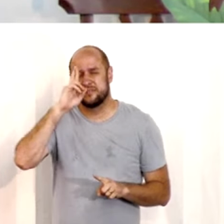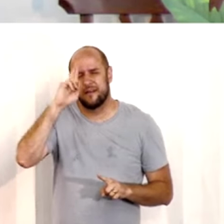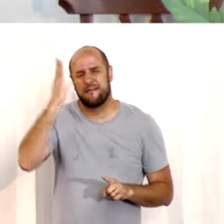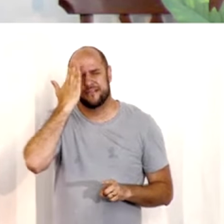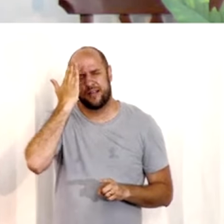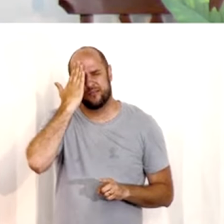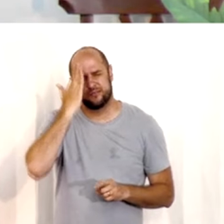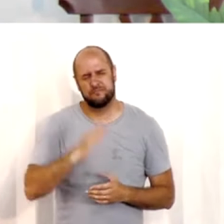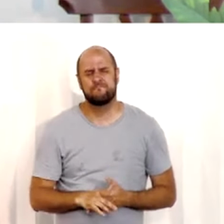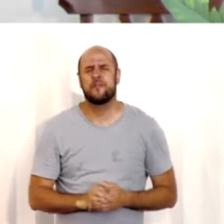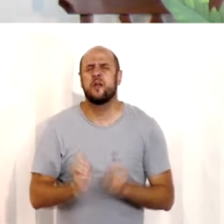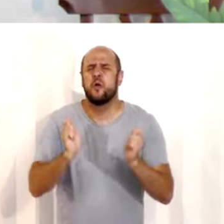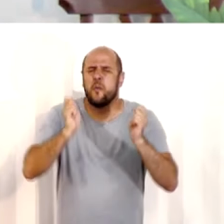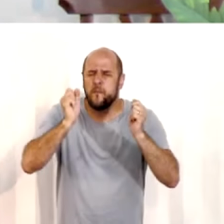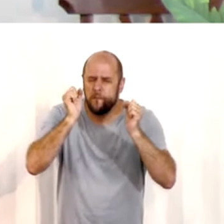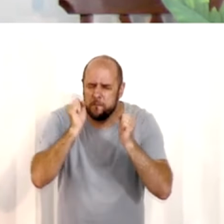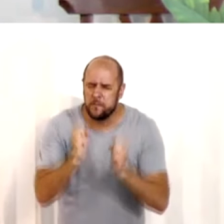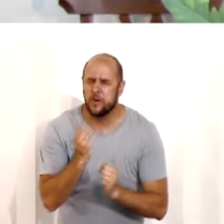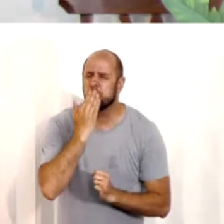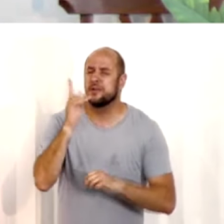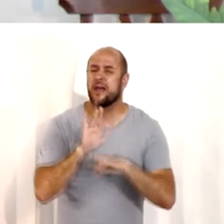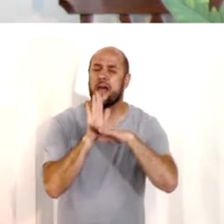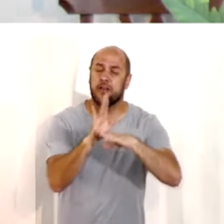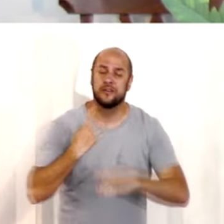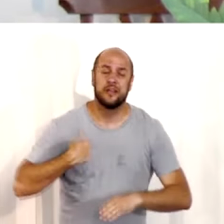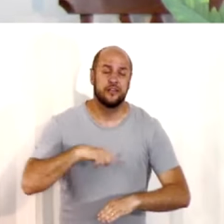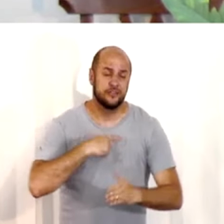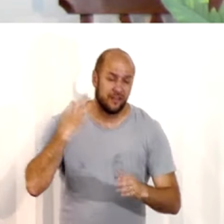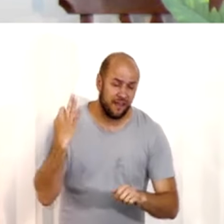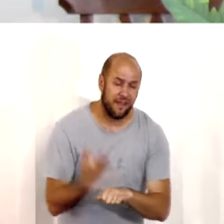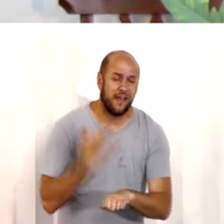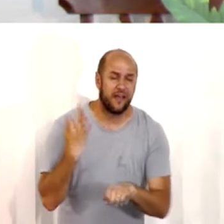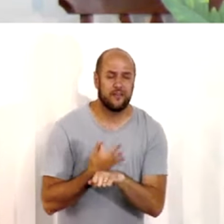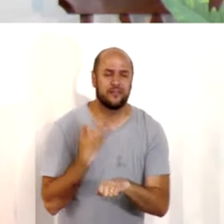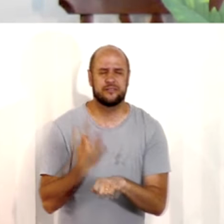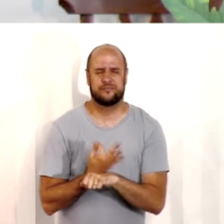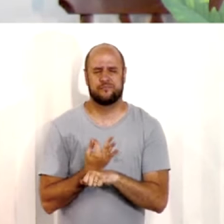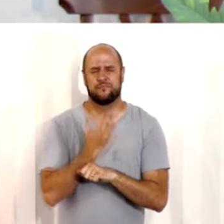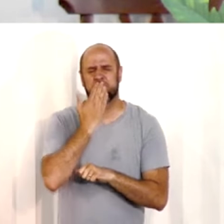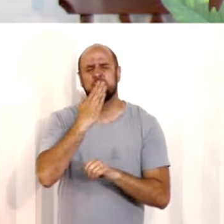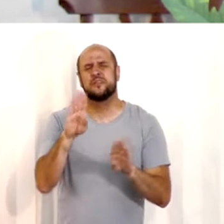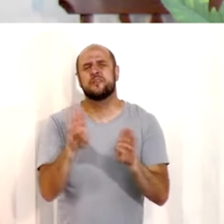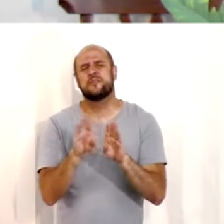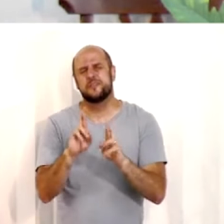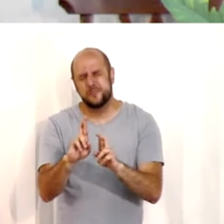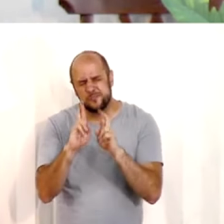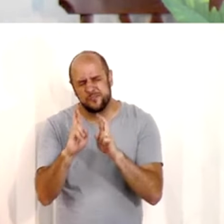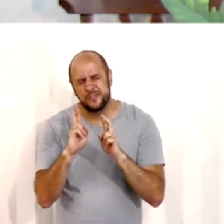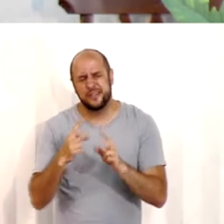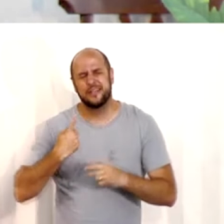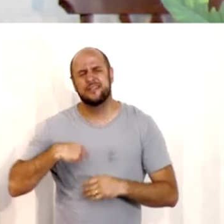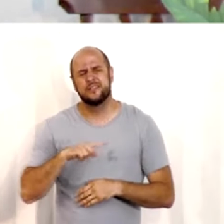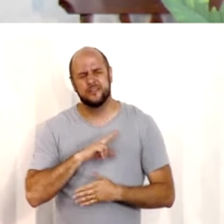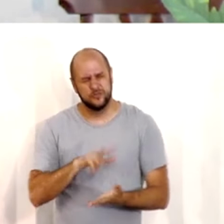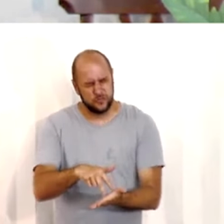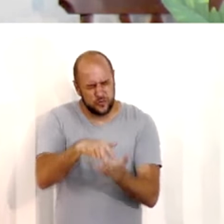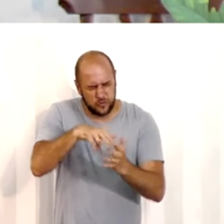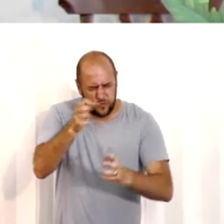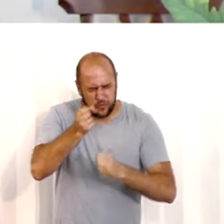de suportar as agrúrias do caminho, Senhor, mas dá-nos sempre esperança para ver o que boa parte do mundo nunca nem